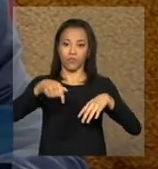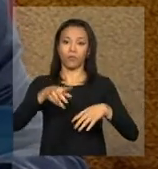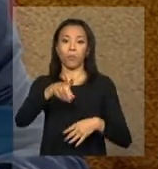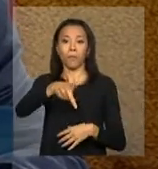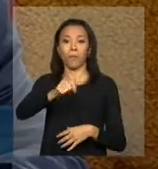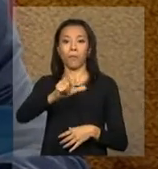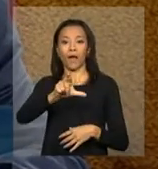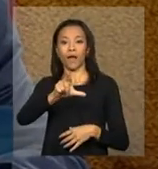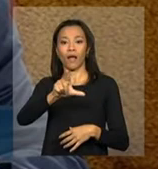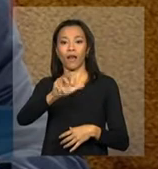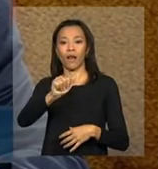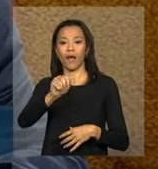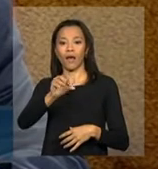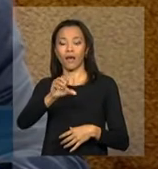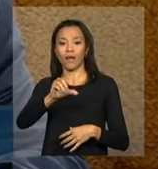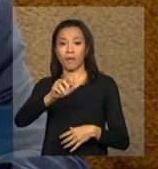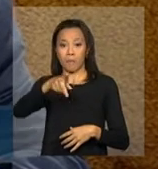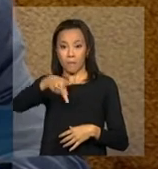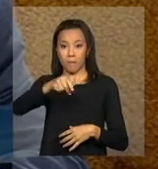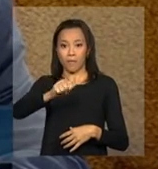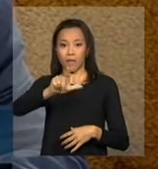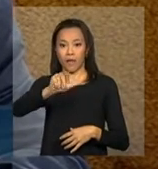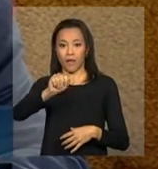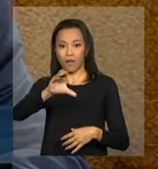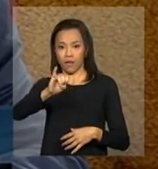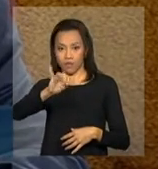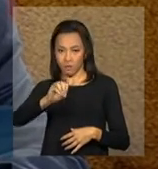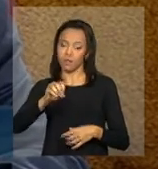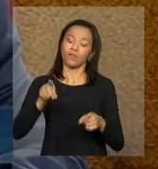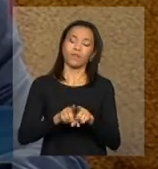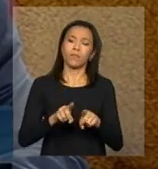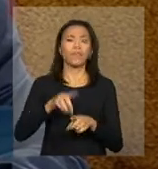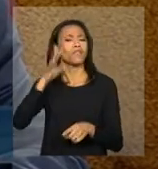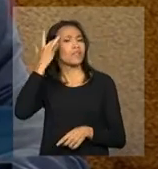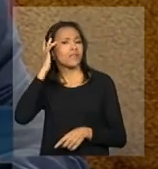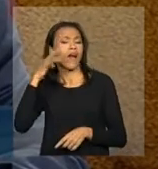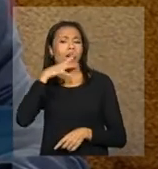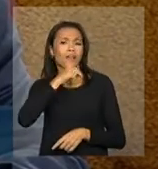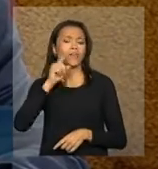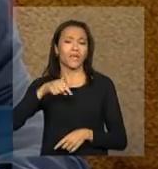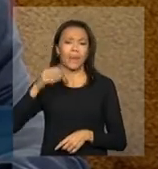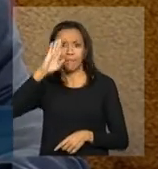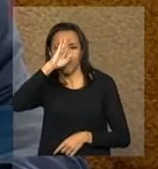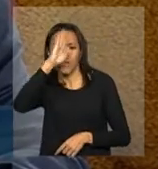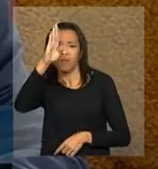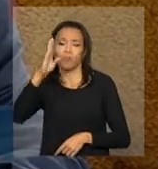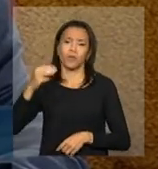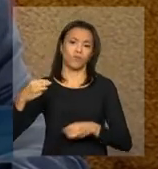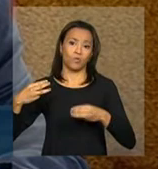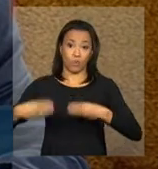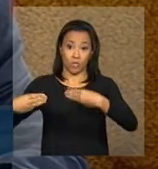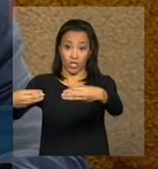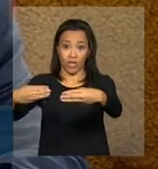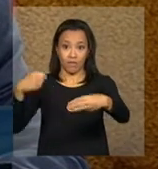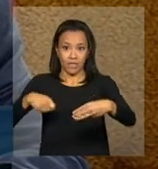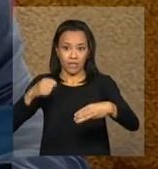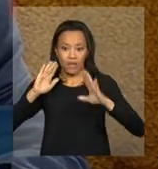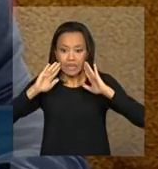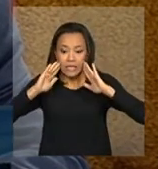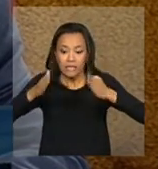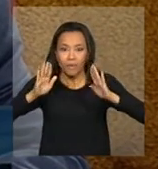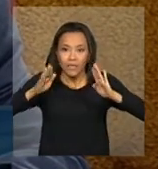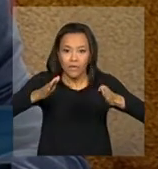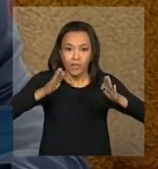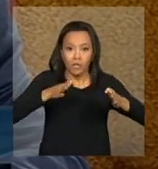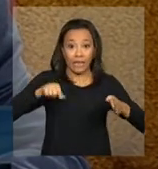aquilo que vocês acham que deveria ser priorizado pelos ministérios na alocação de recursos orçamentários. Uma